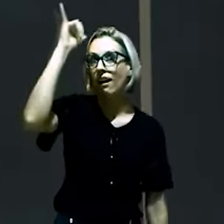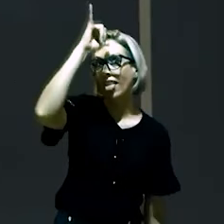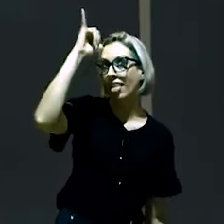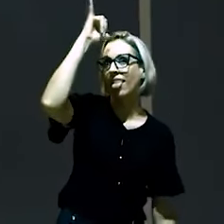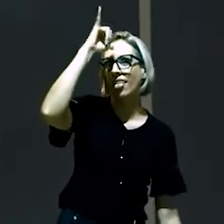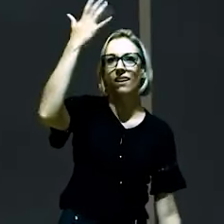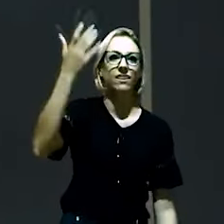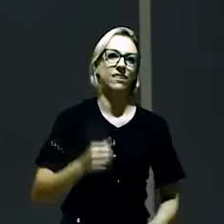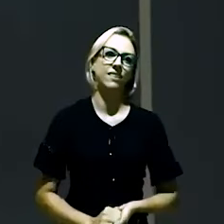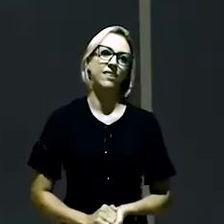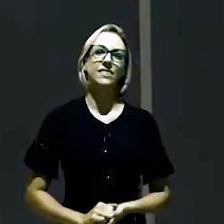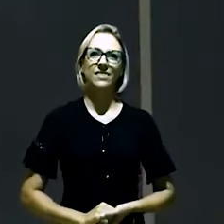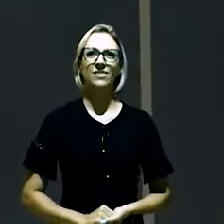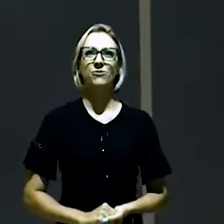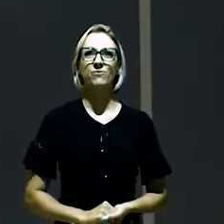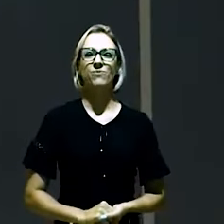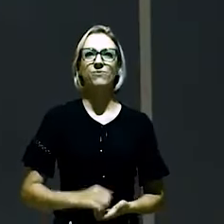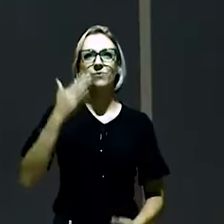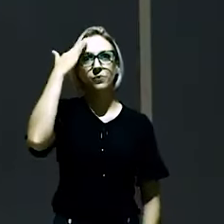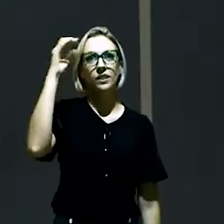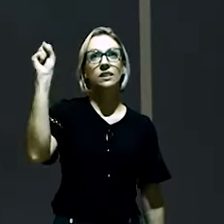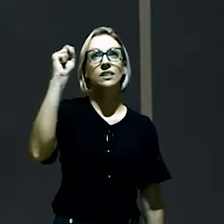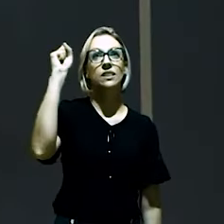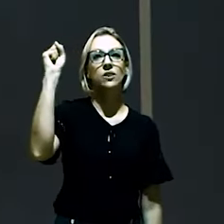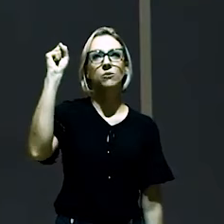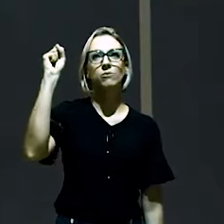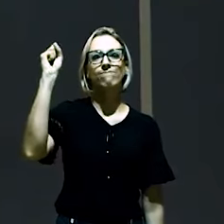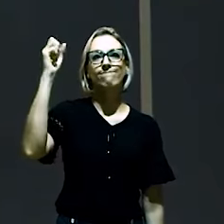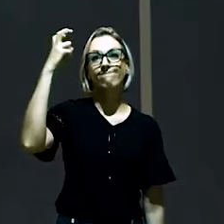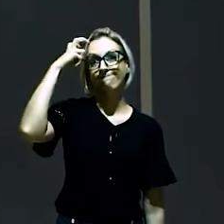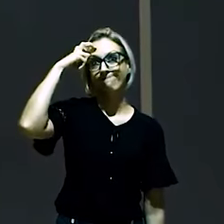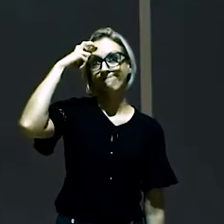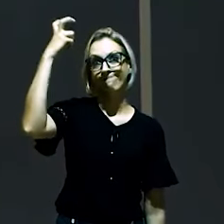Salomão de sábio se tornou um tolo.